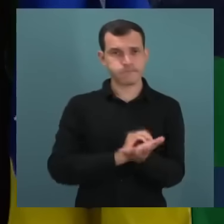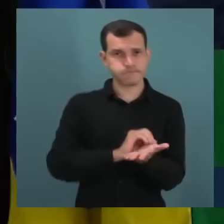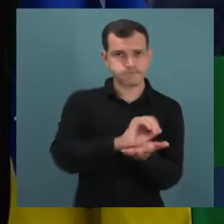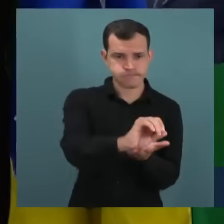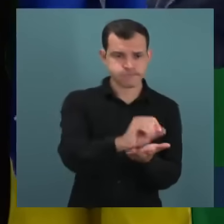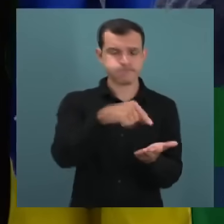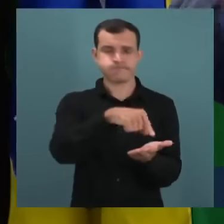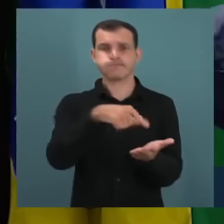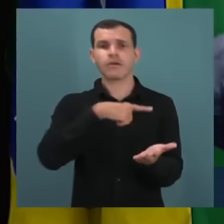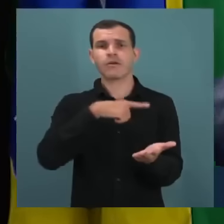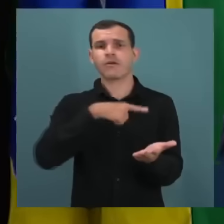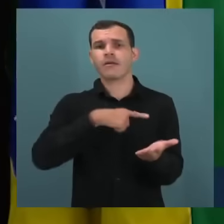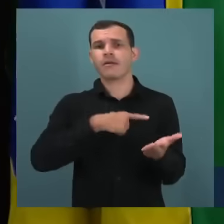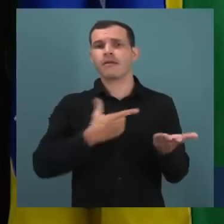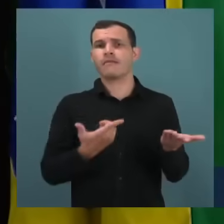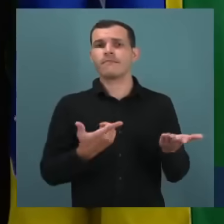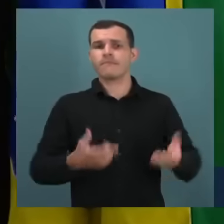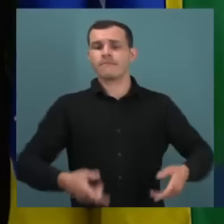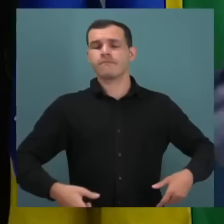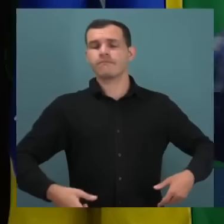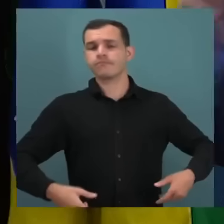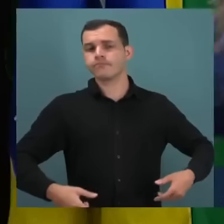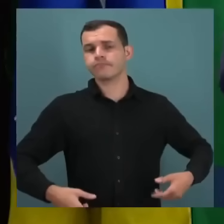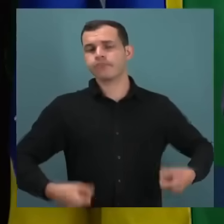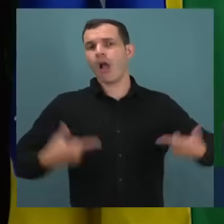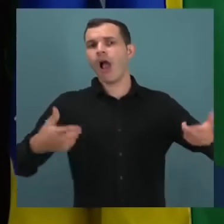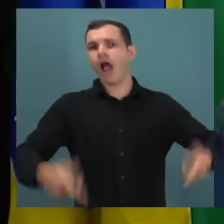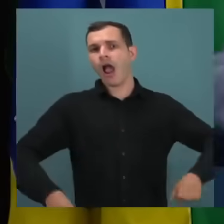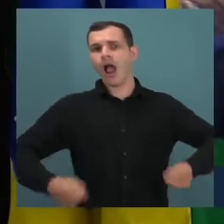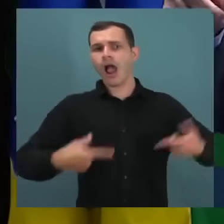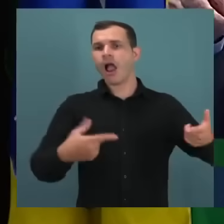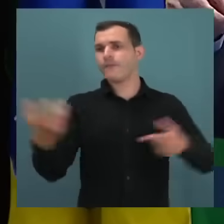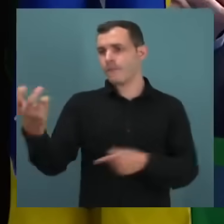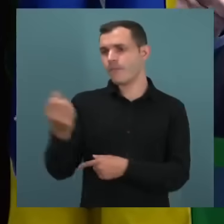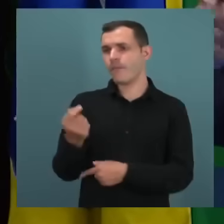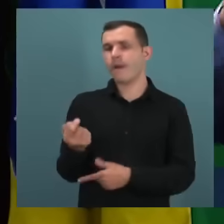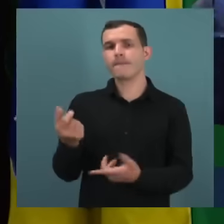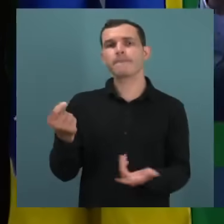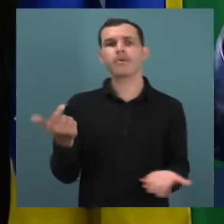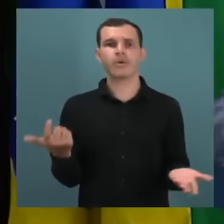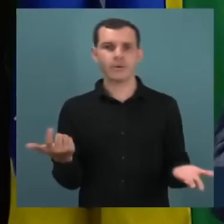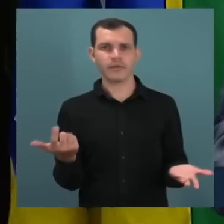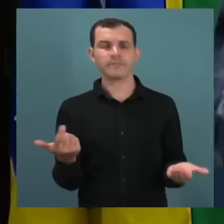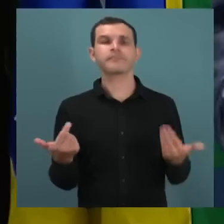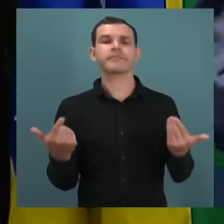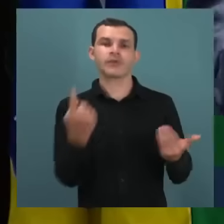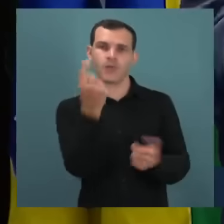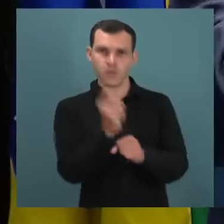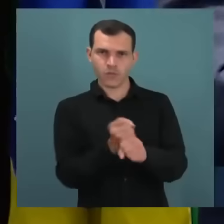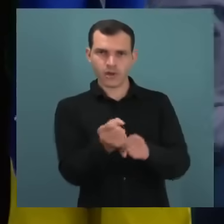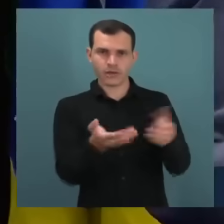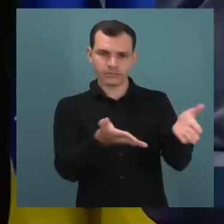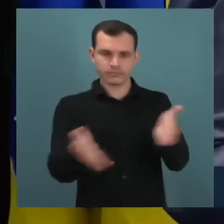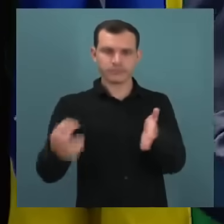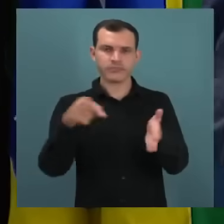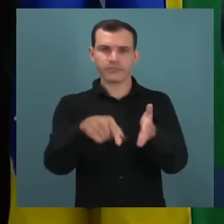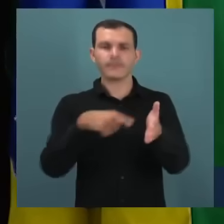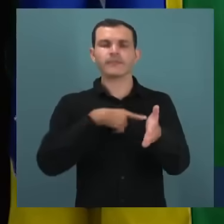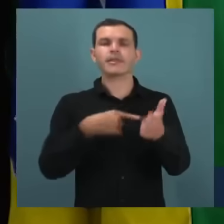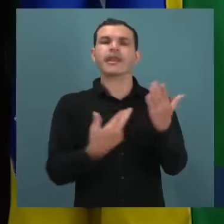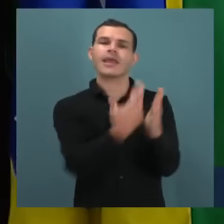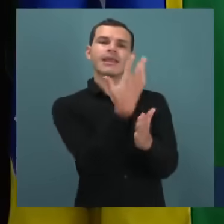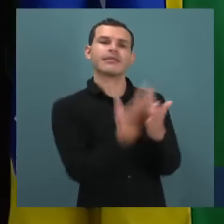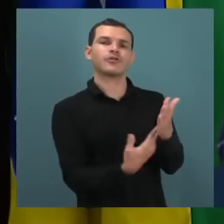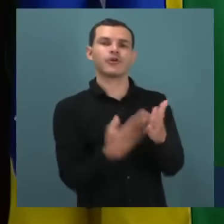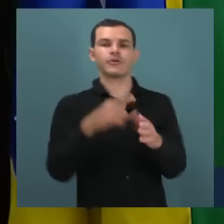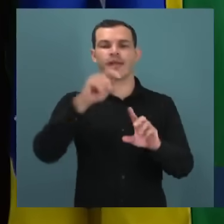e subestimado nas despesas. E durante o ano, após a publicação do relatório quadrimestral, via de